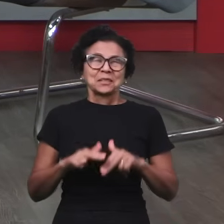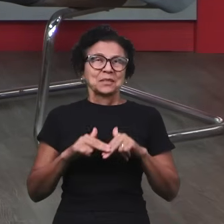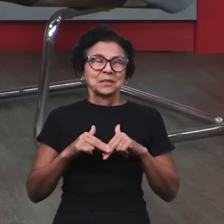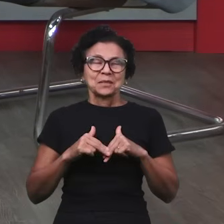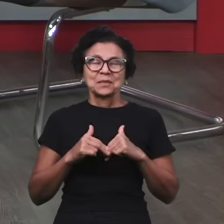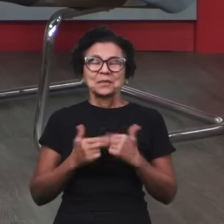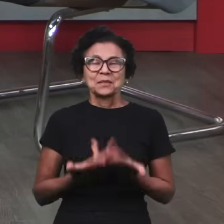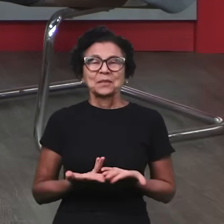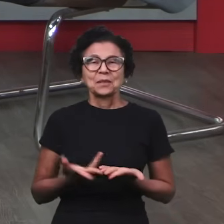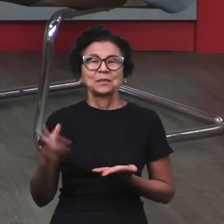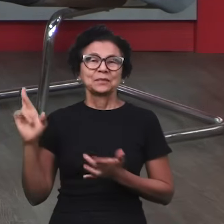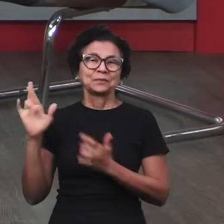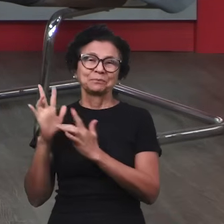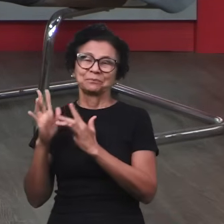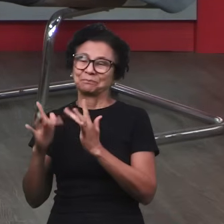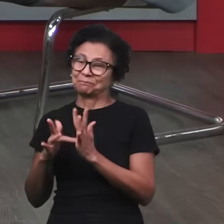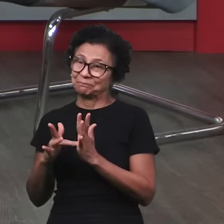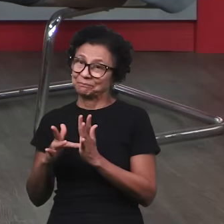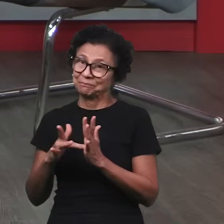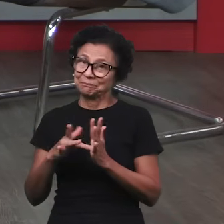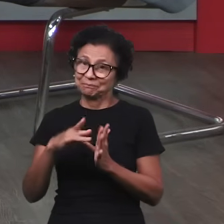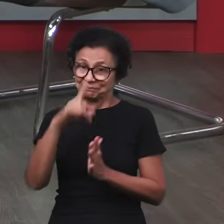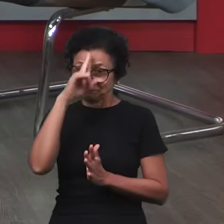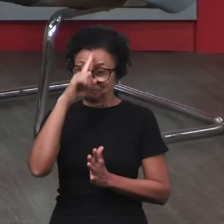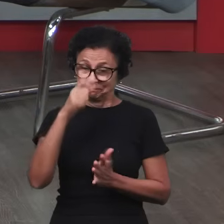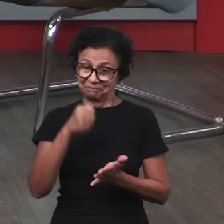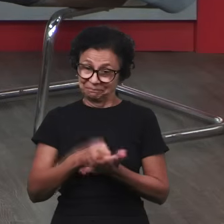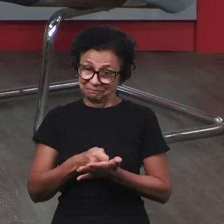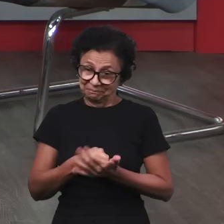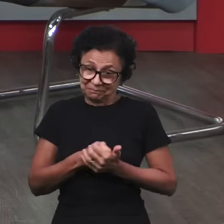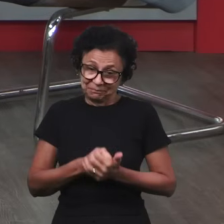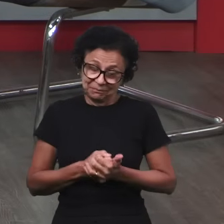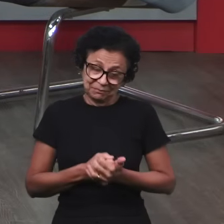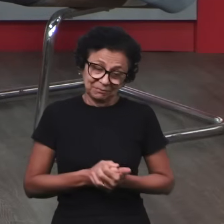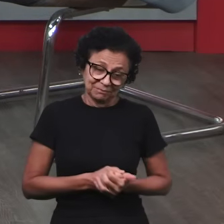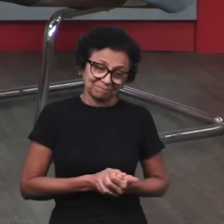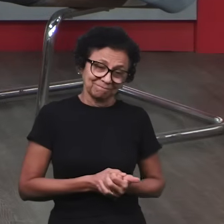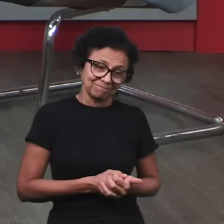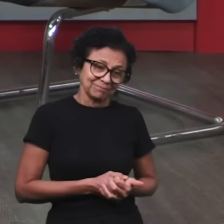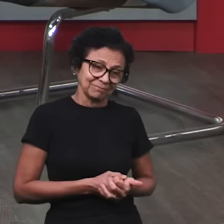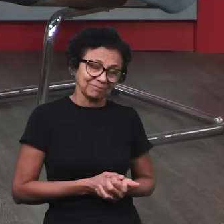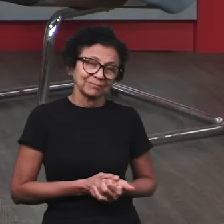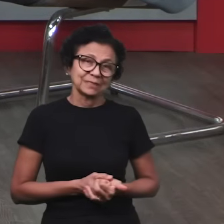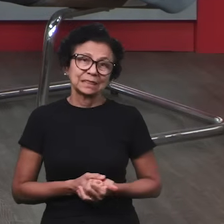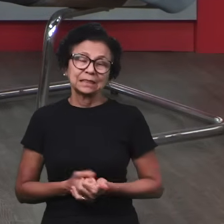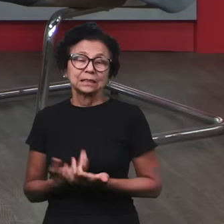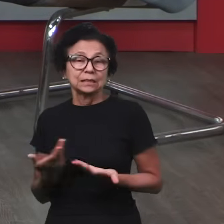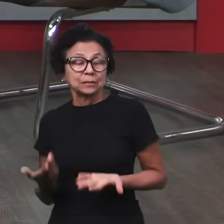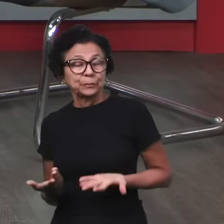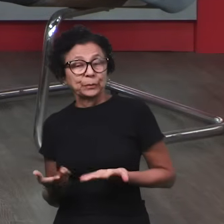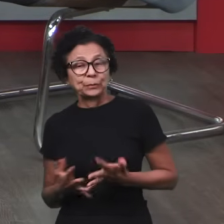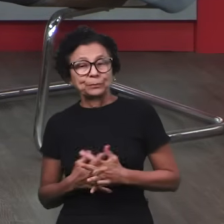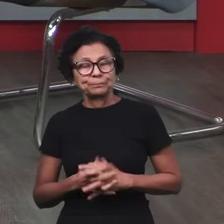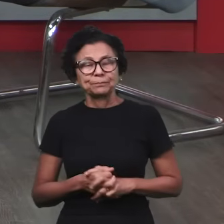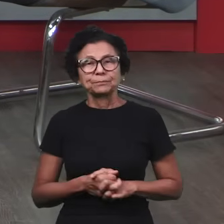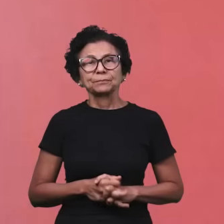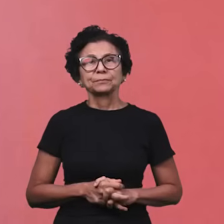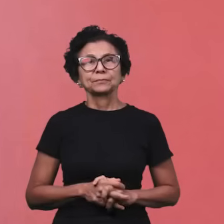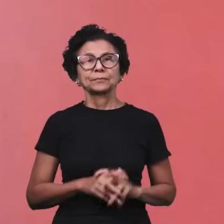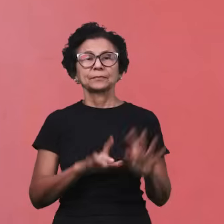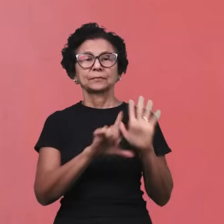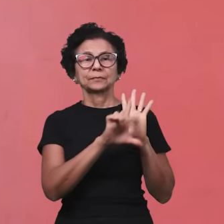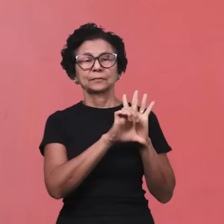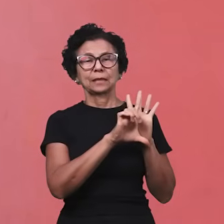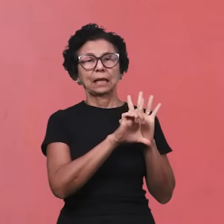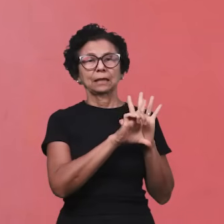faltava em Jesus, né? É. Aí ele disse, então vê o seguinte, ó, então é o seguinte, agora um detalhe da lei, né? Aí você vê como é que